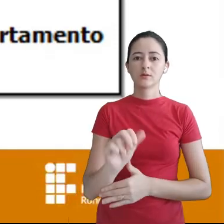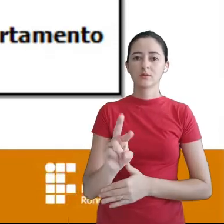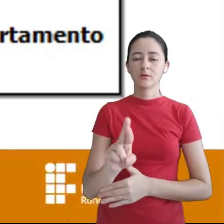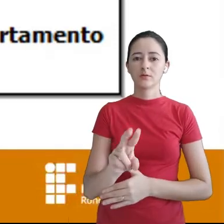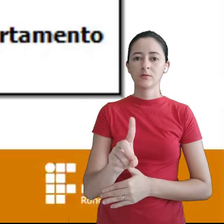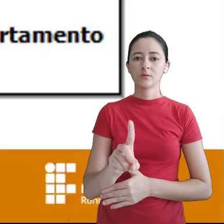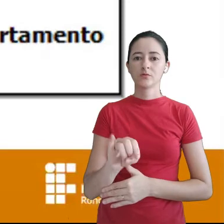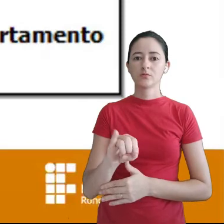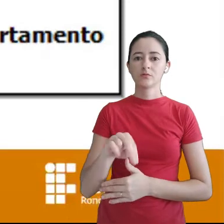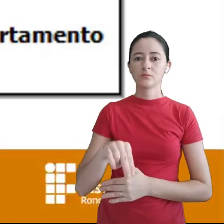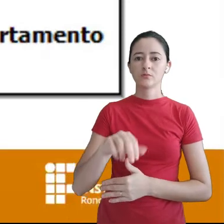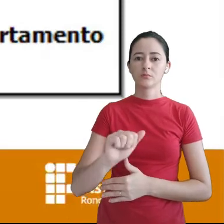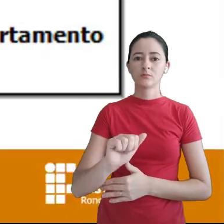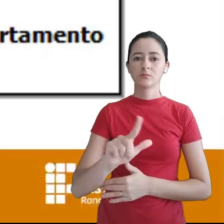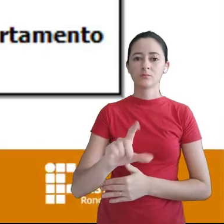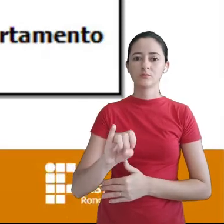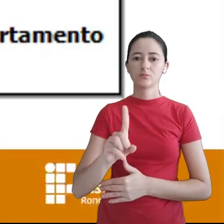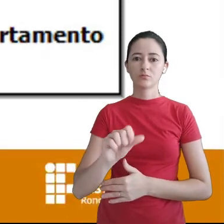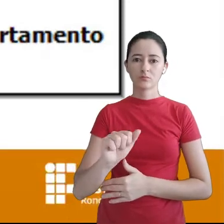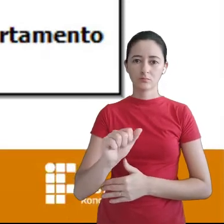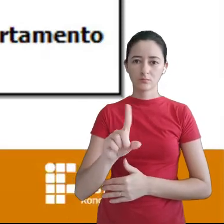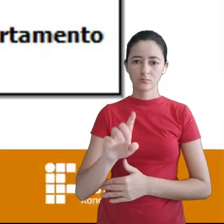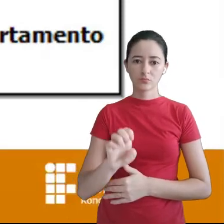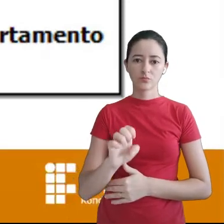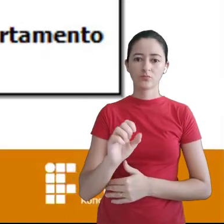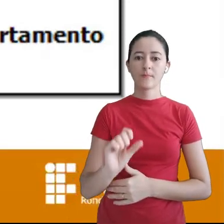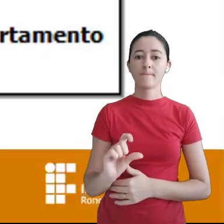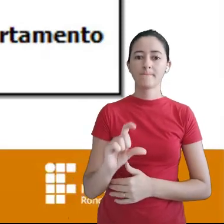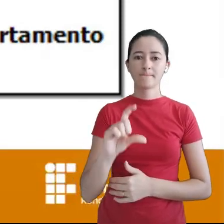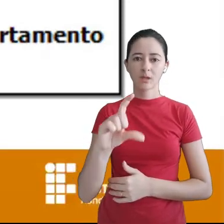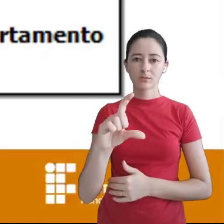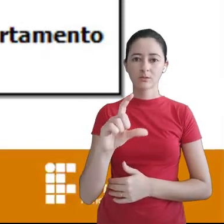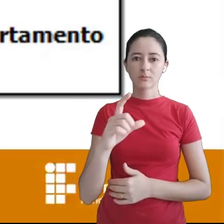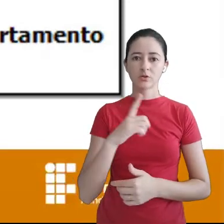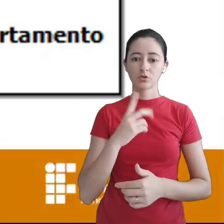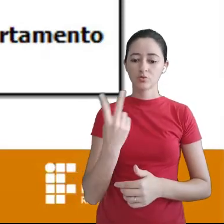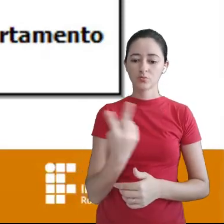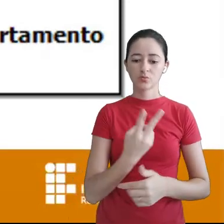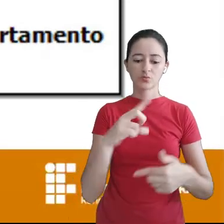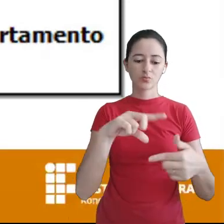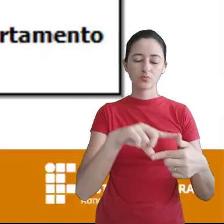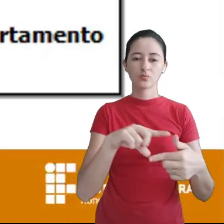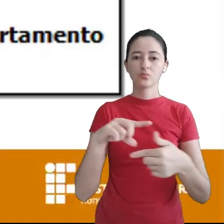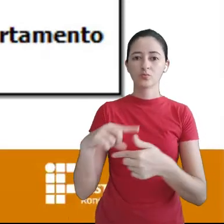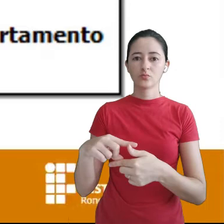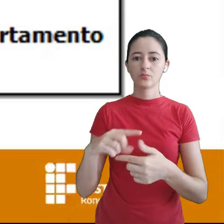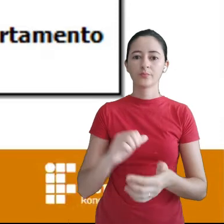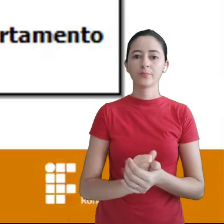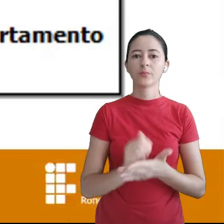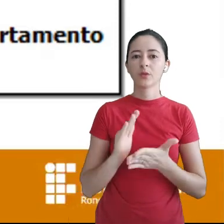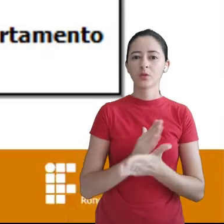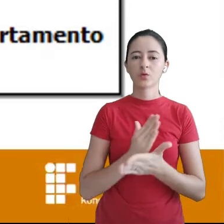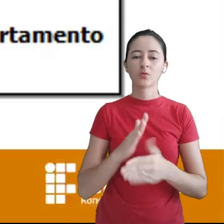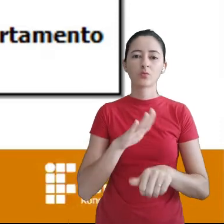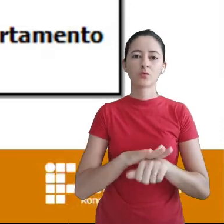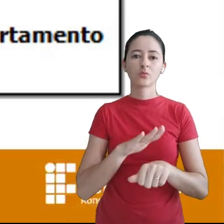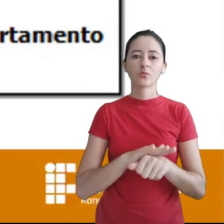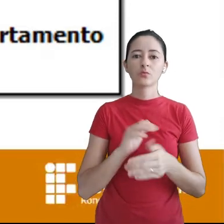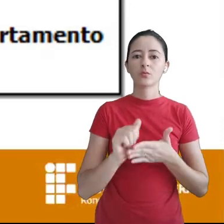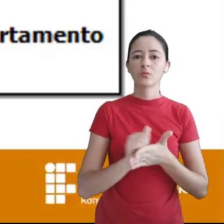máxima. Eu sei que é a máxima porque tem o N. É a máxima de 1, de 2 tabelas. Tá bom?